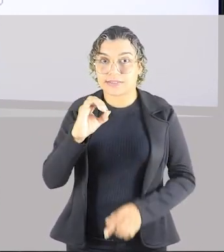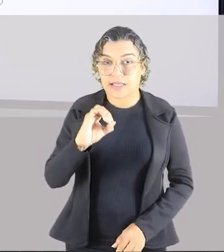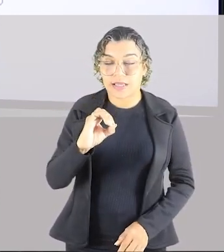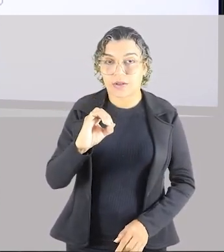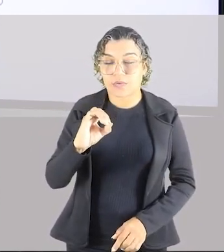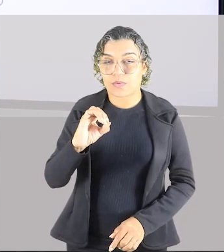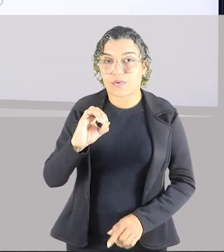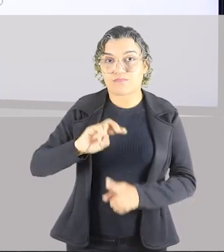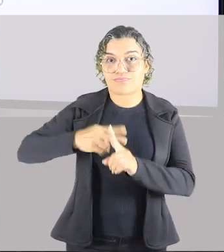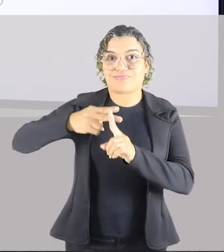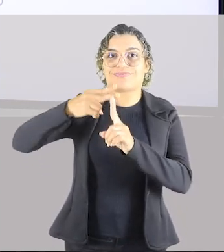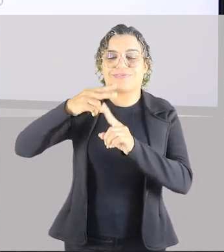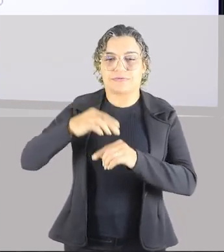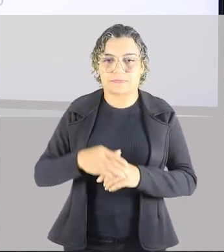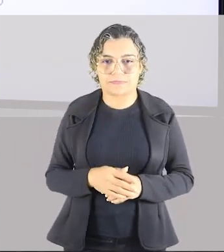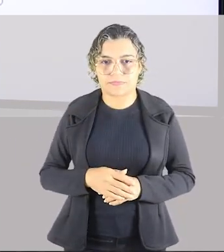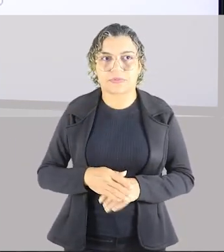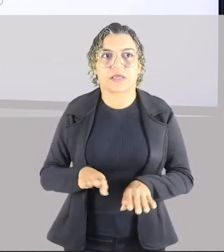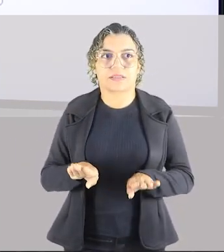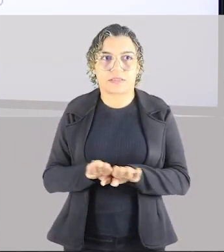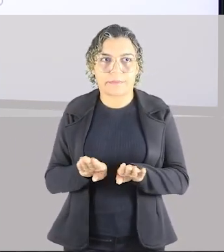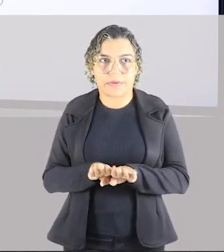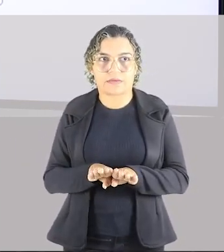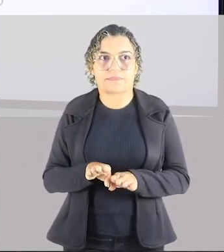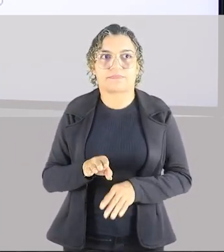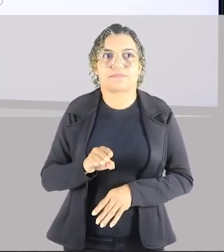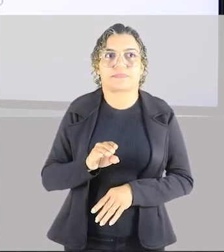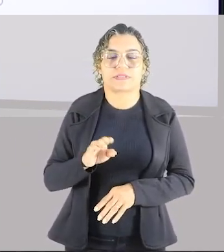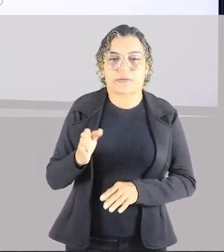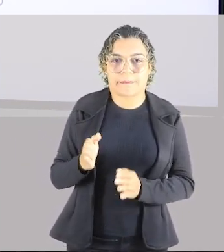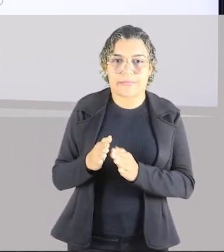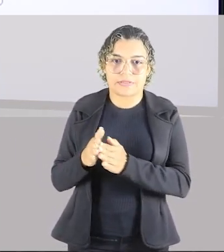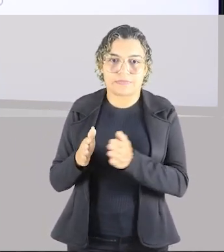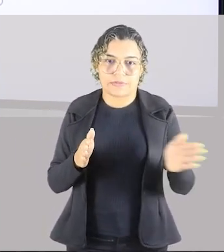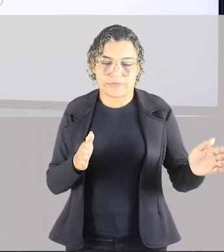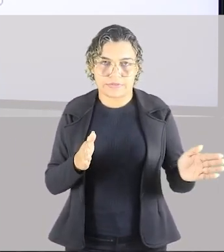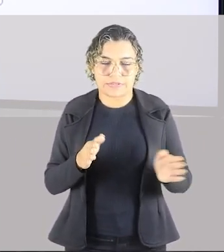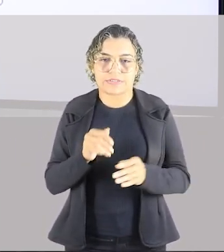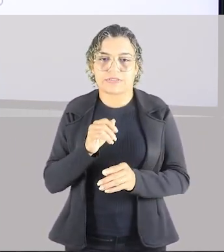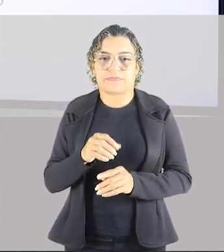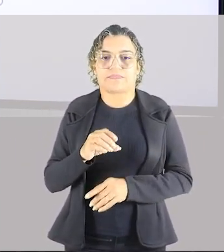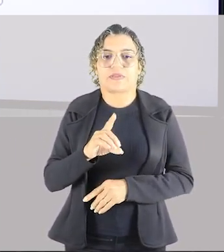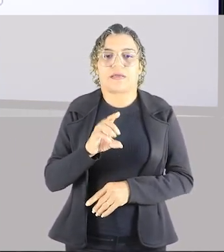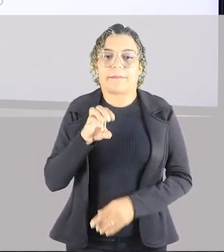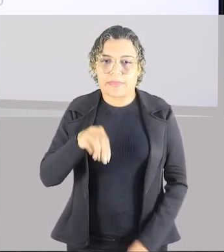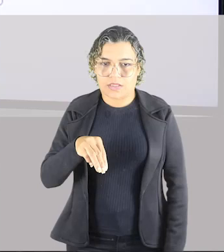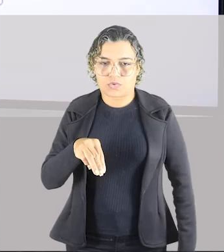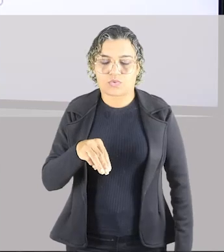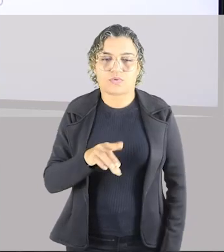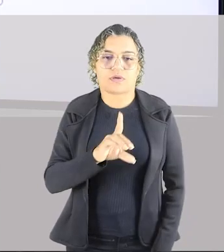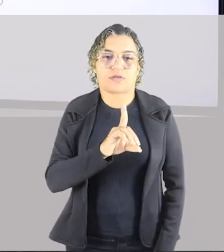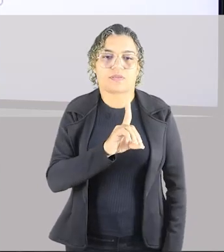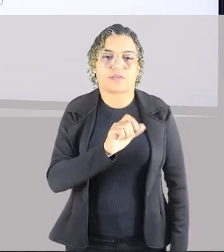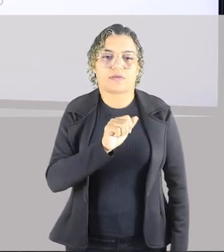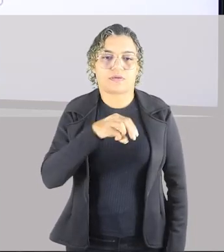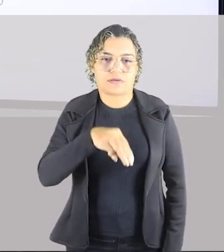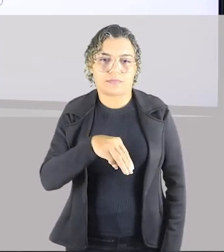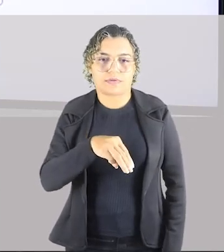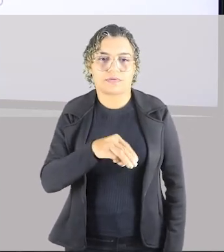tá certo? Da mesma forma que quando eu venho para o lado oposto, eu tenho metro,